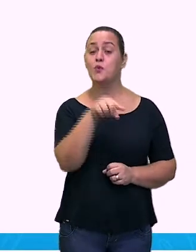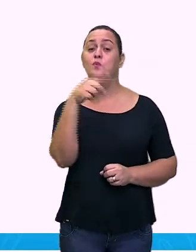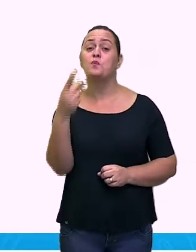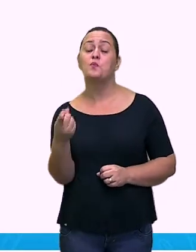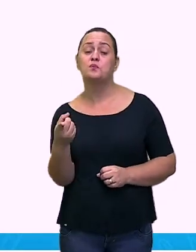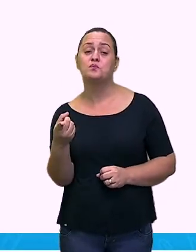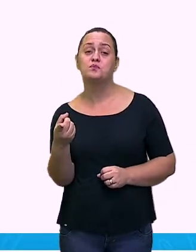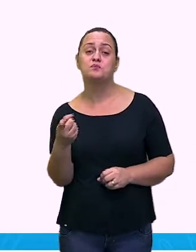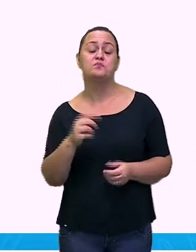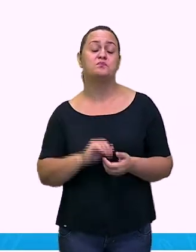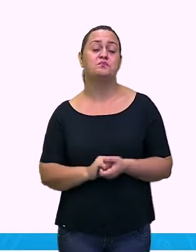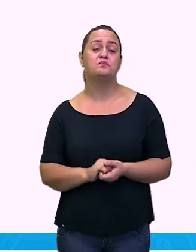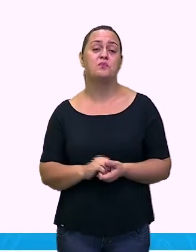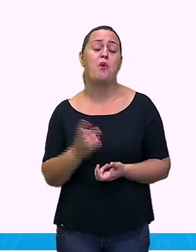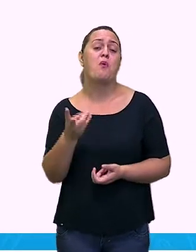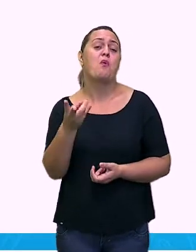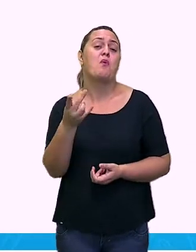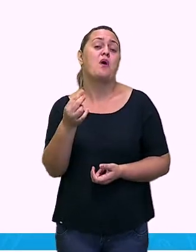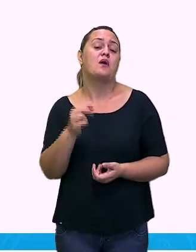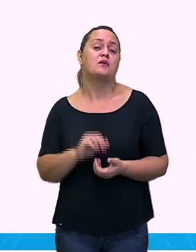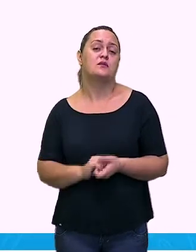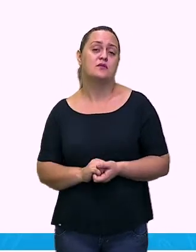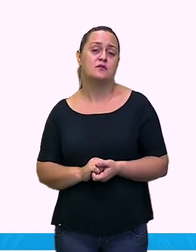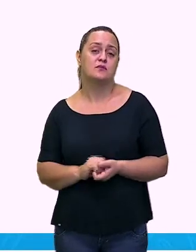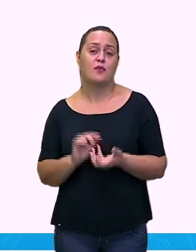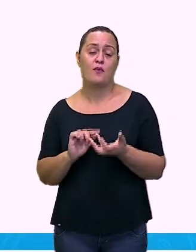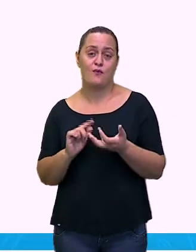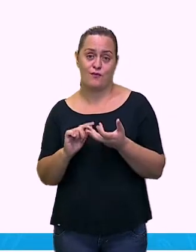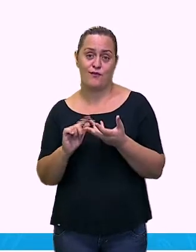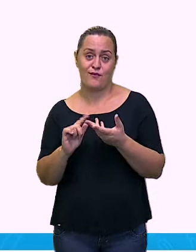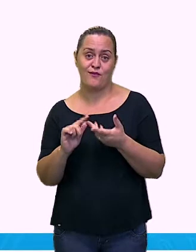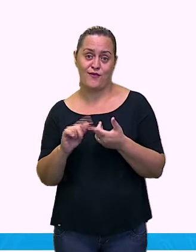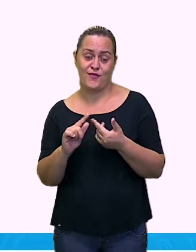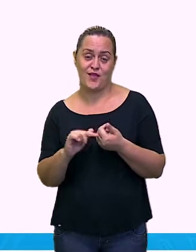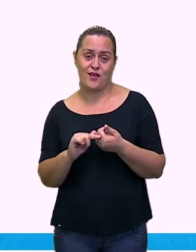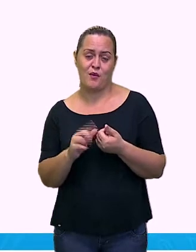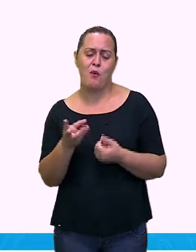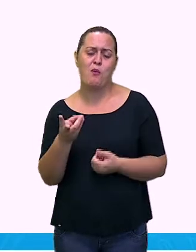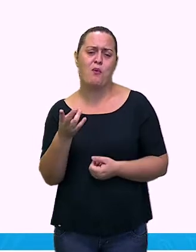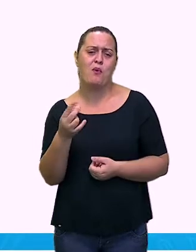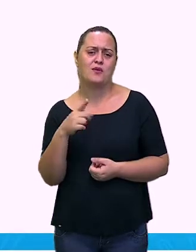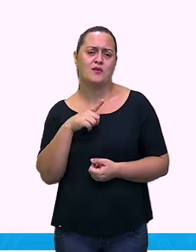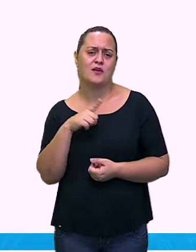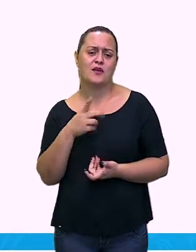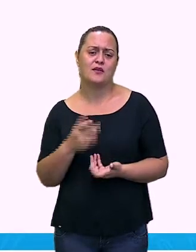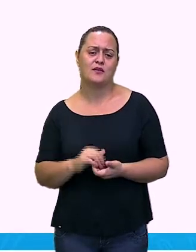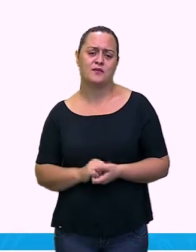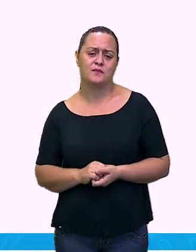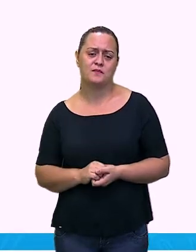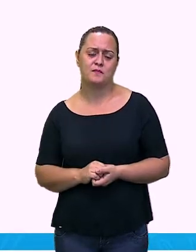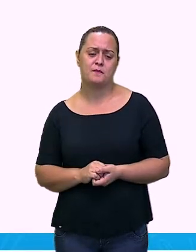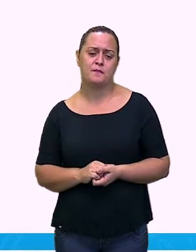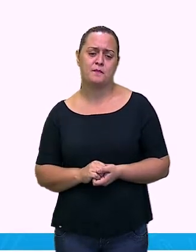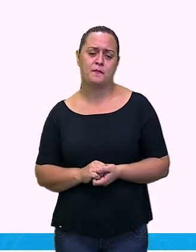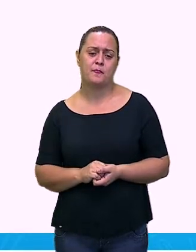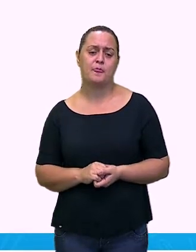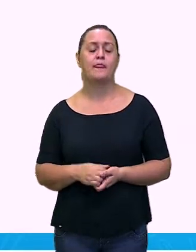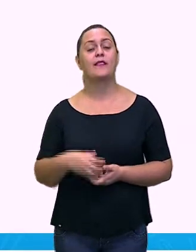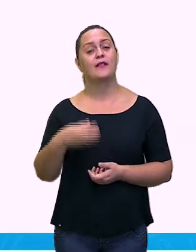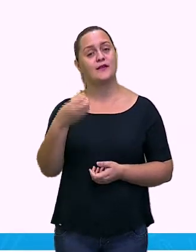aqui do meu amigo um dois três quatro cinco